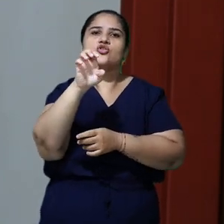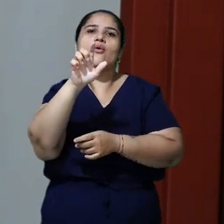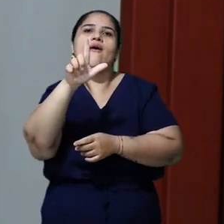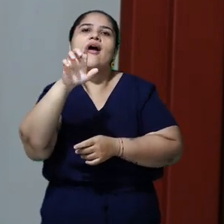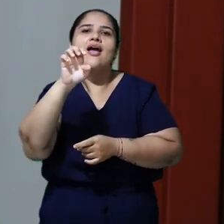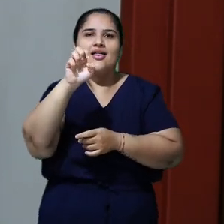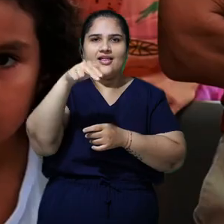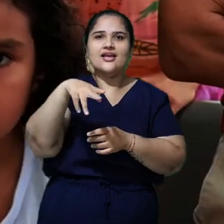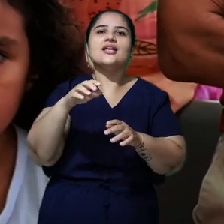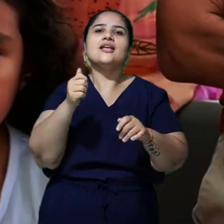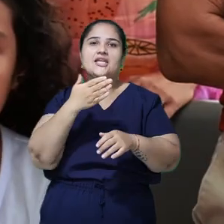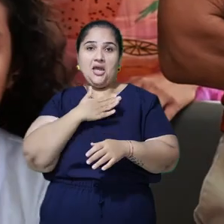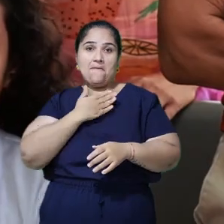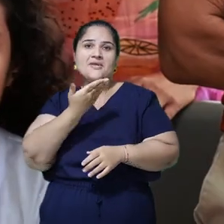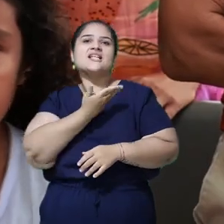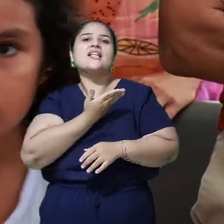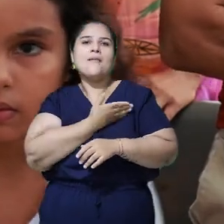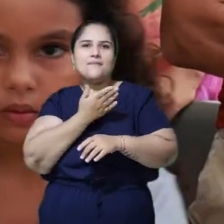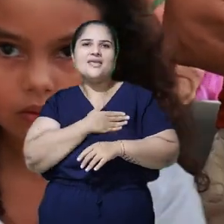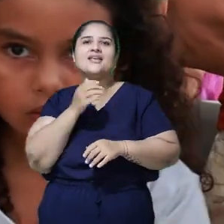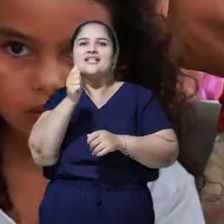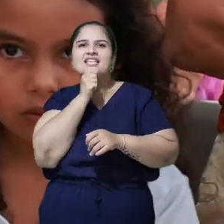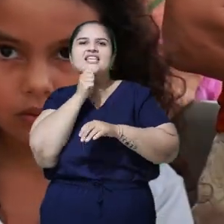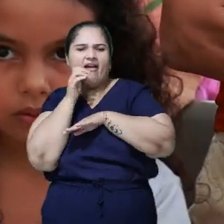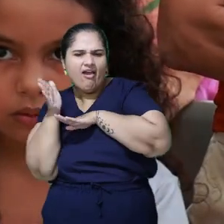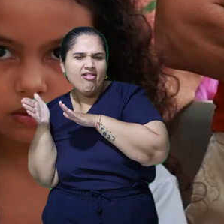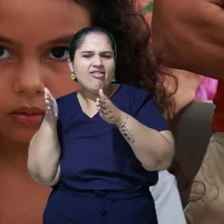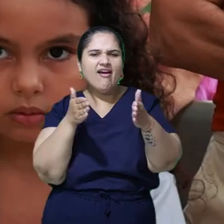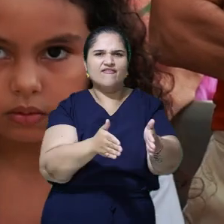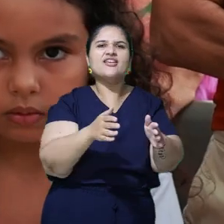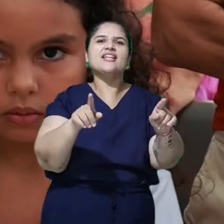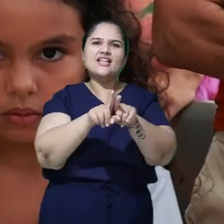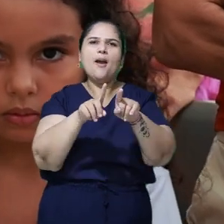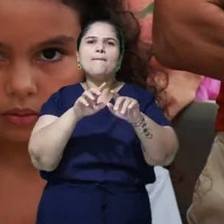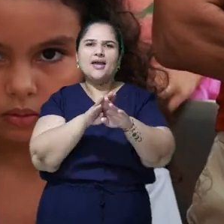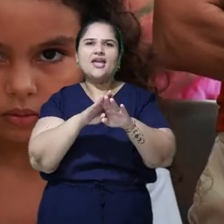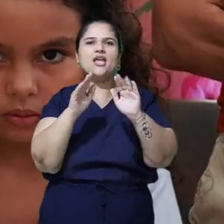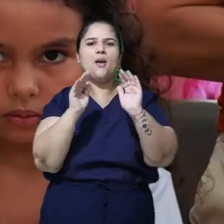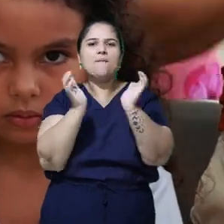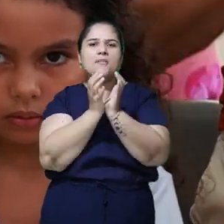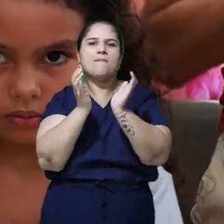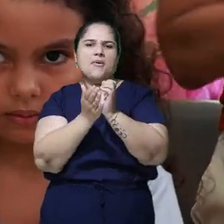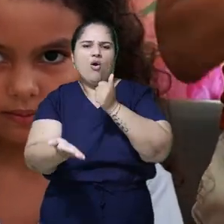vão chegar até aqui, e por toda a minha rede de apoio que em nenhum momento soltou a minha mão.